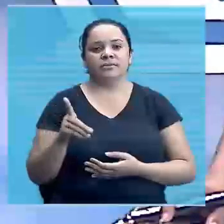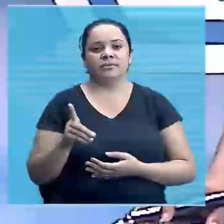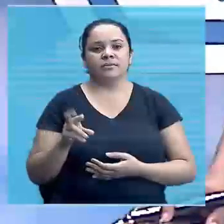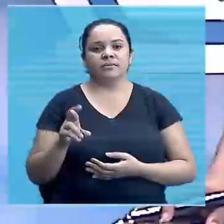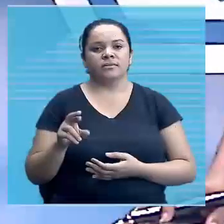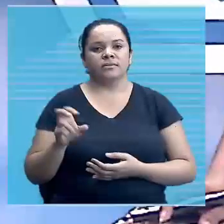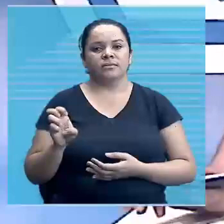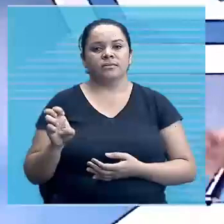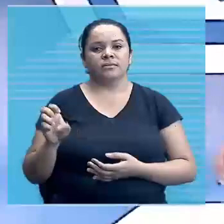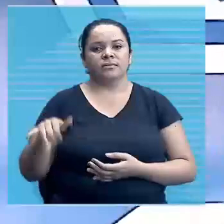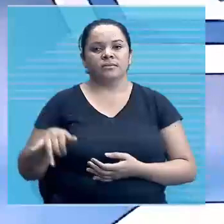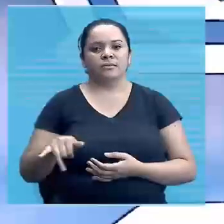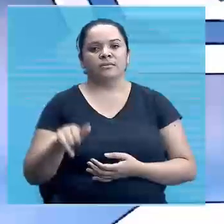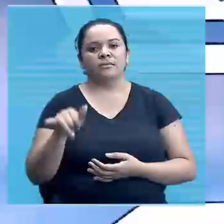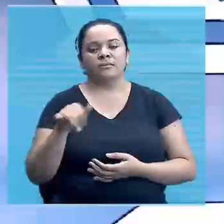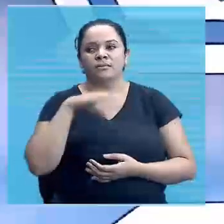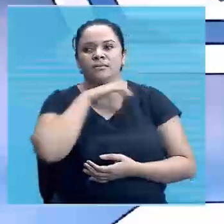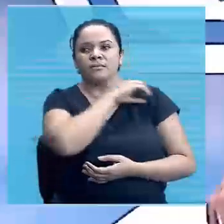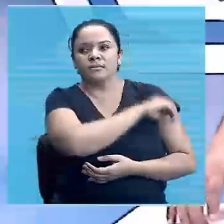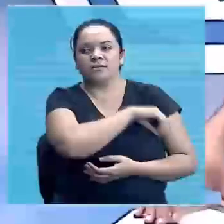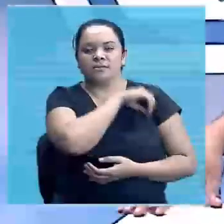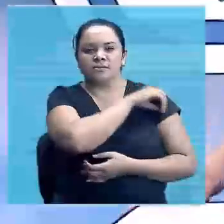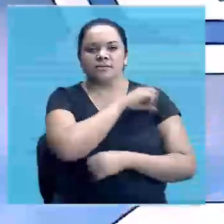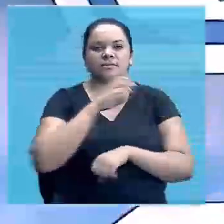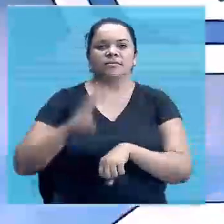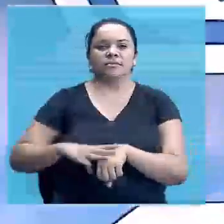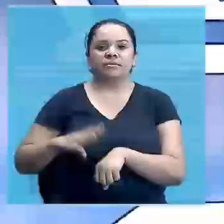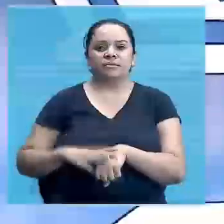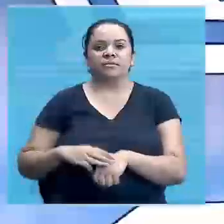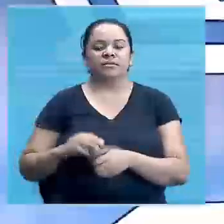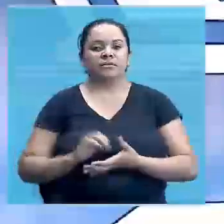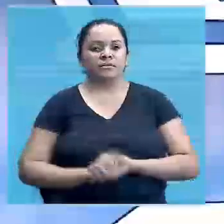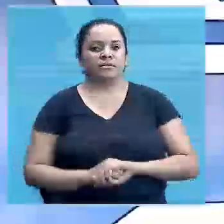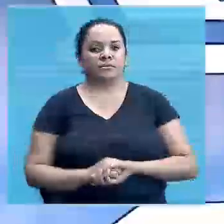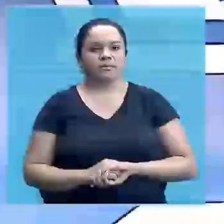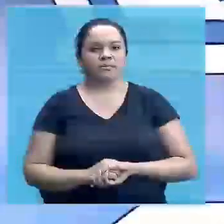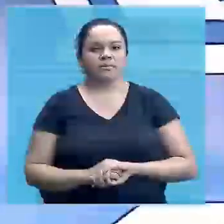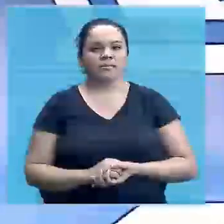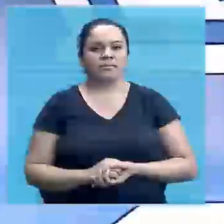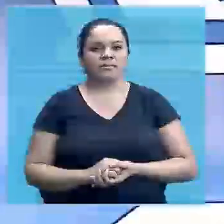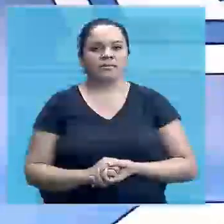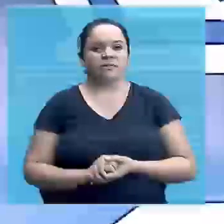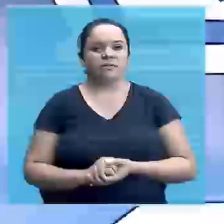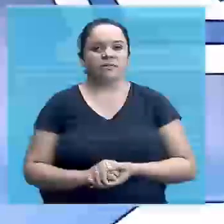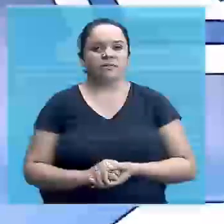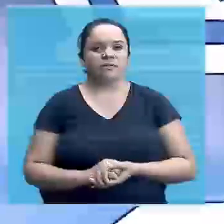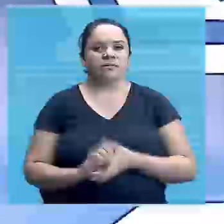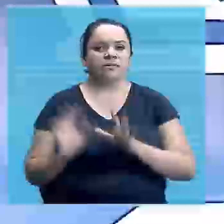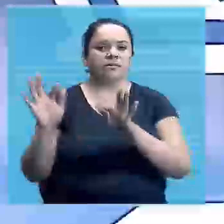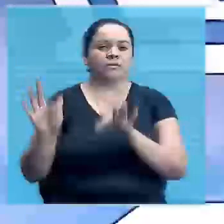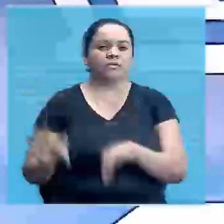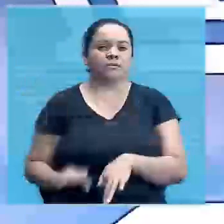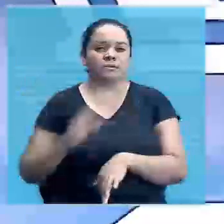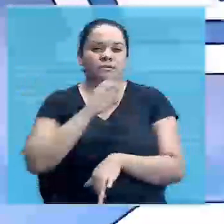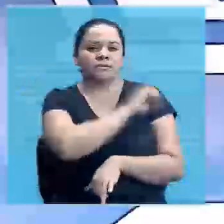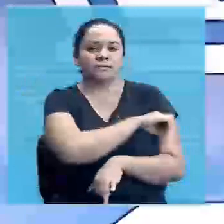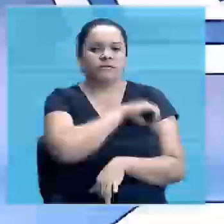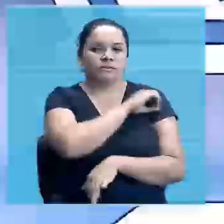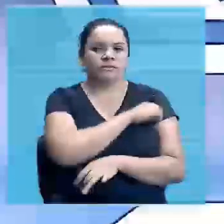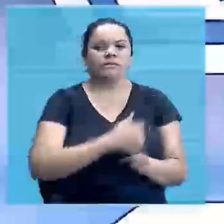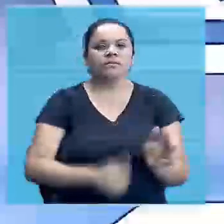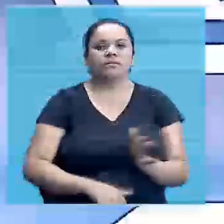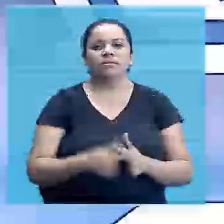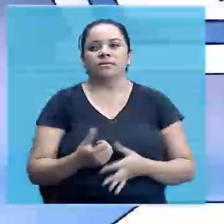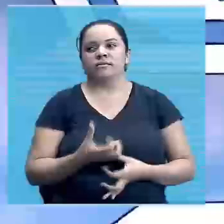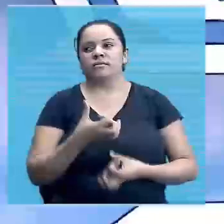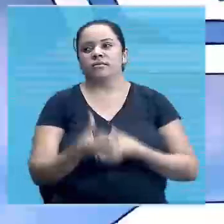oficinazinha de matemática, a nossa última oficina do primeiro semestre. Nós vamos finalizar